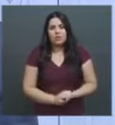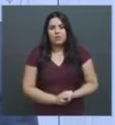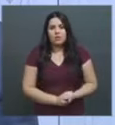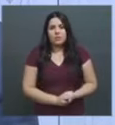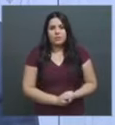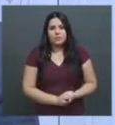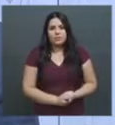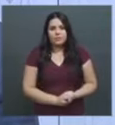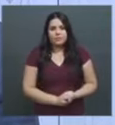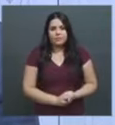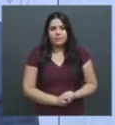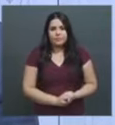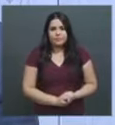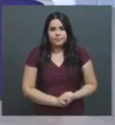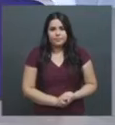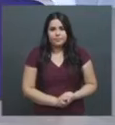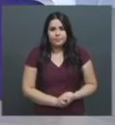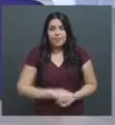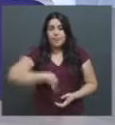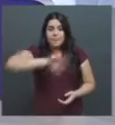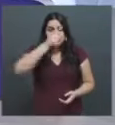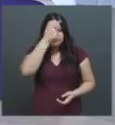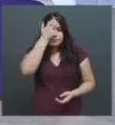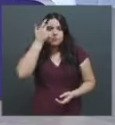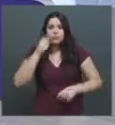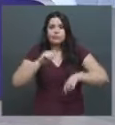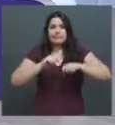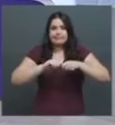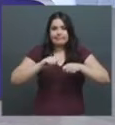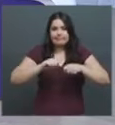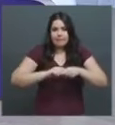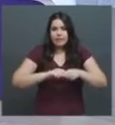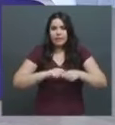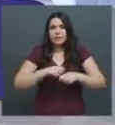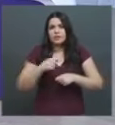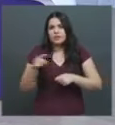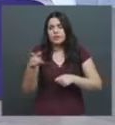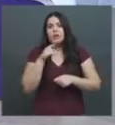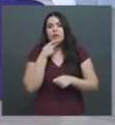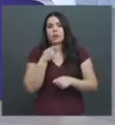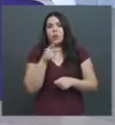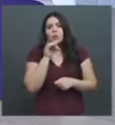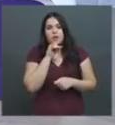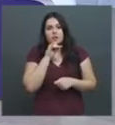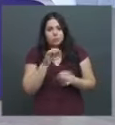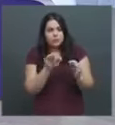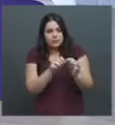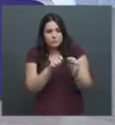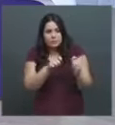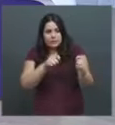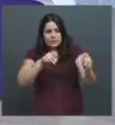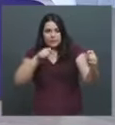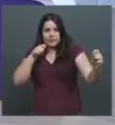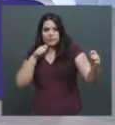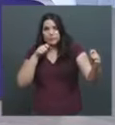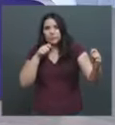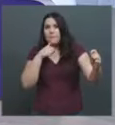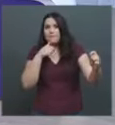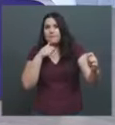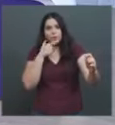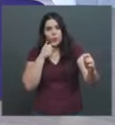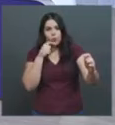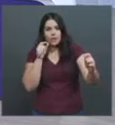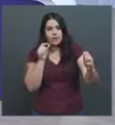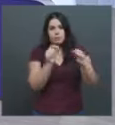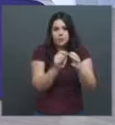urina por muito tempo. E quanto mais a pessoa faz isso, como o senhor deu o exemplo desse elástico, né, vai perdendo então até mesmo a